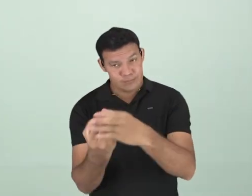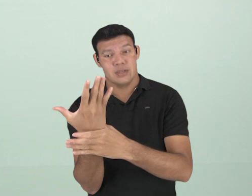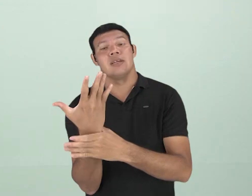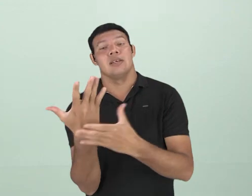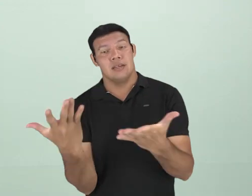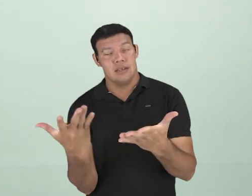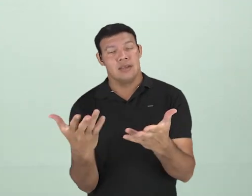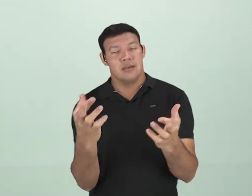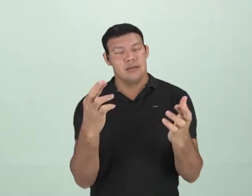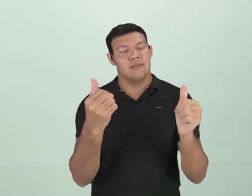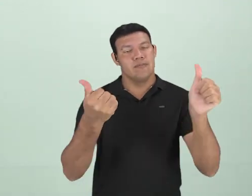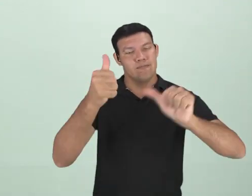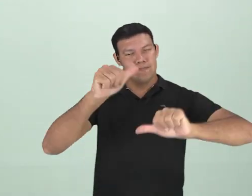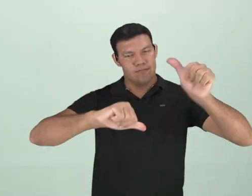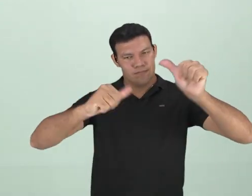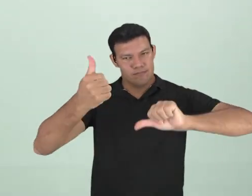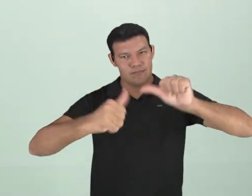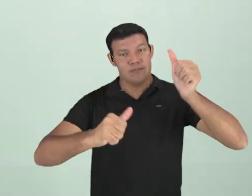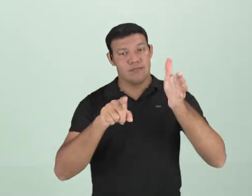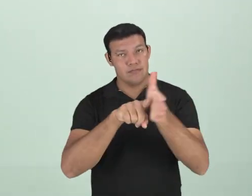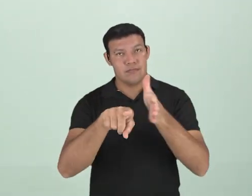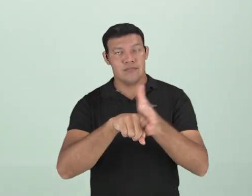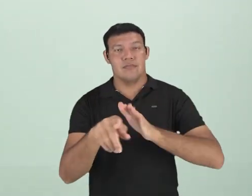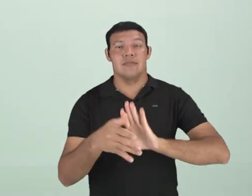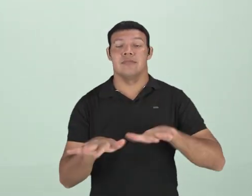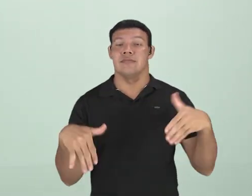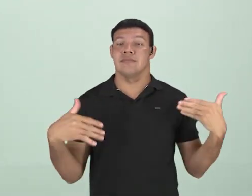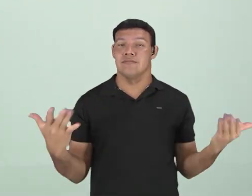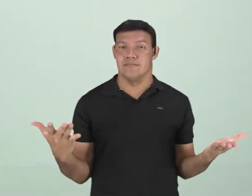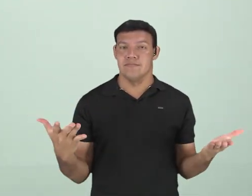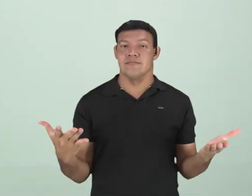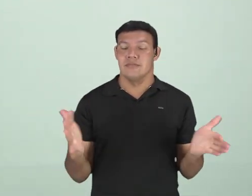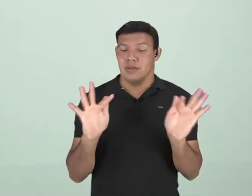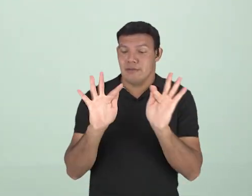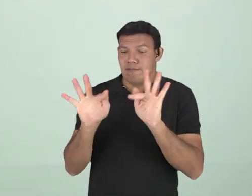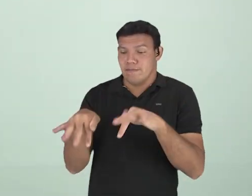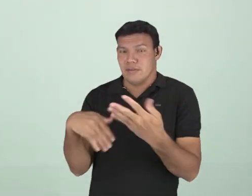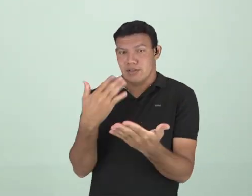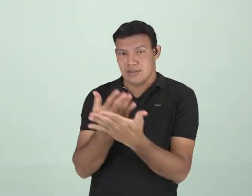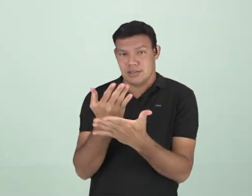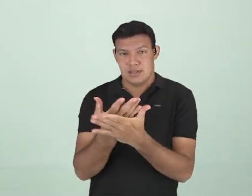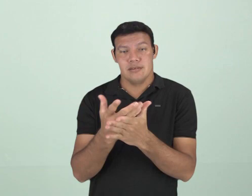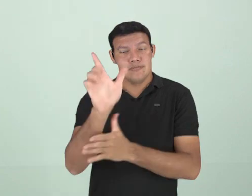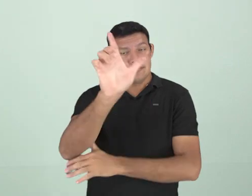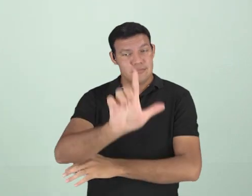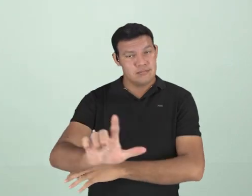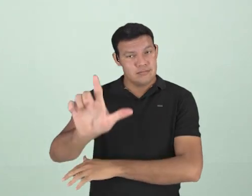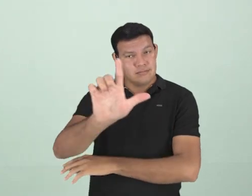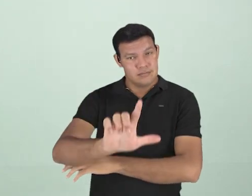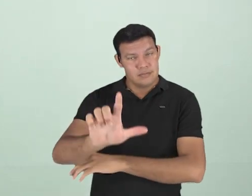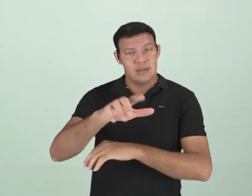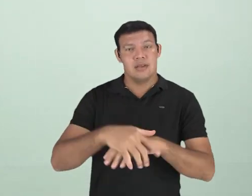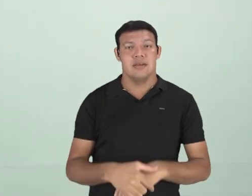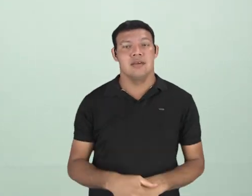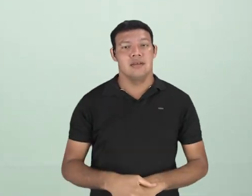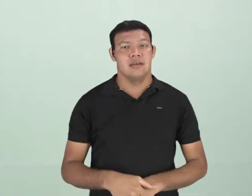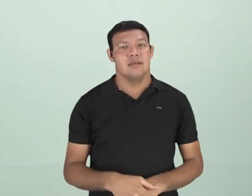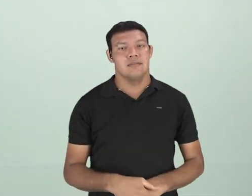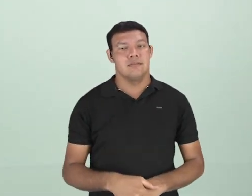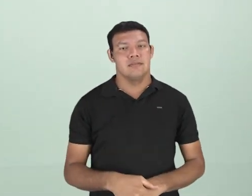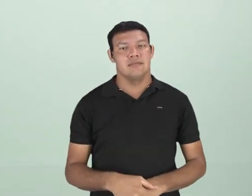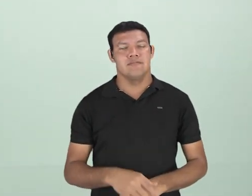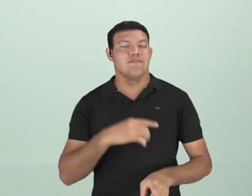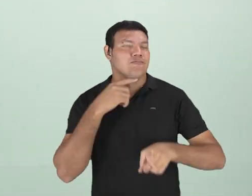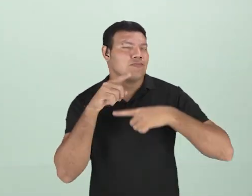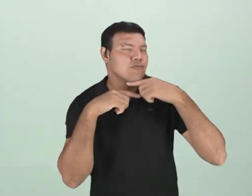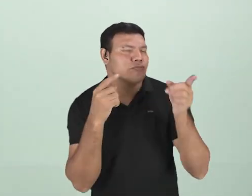podemos verificar aí, ok? No mais, nós terminamos a nossa aula aqui de literatura. Para